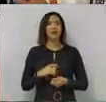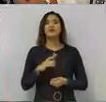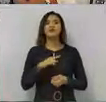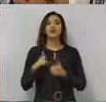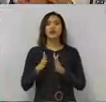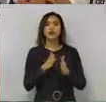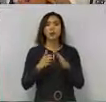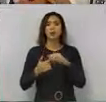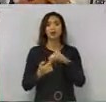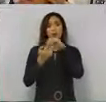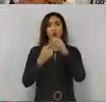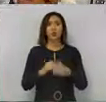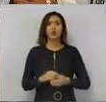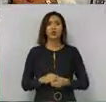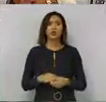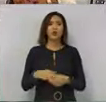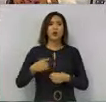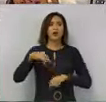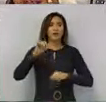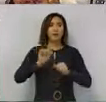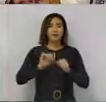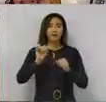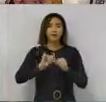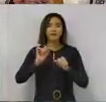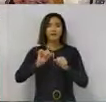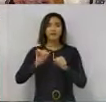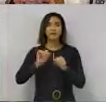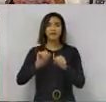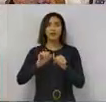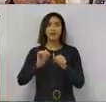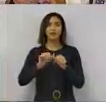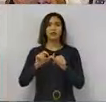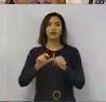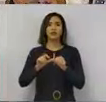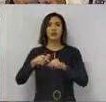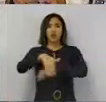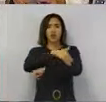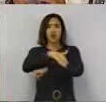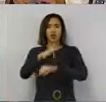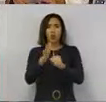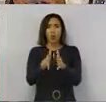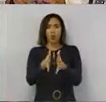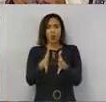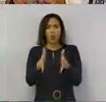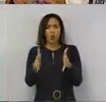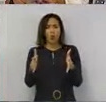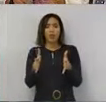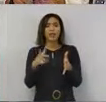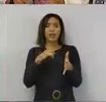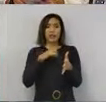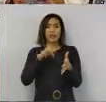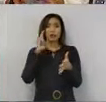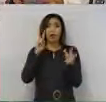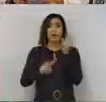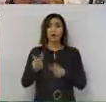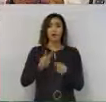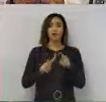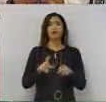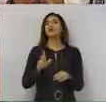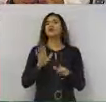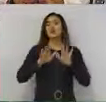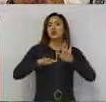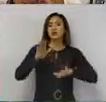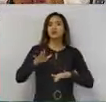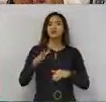único, são feitas nas avenidas mais largas e com mais disponibilidade, e depois as redes